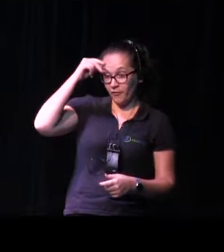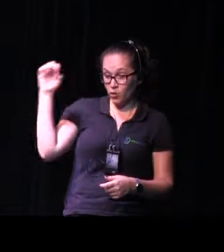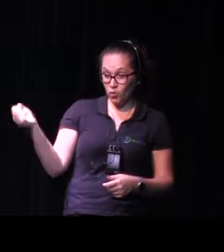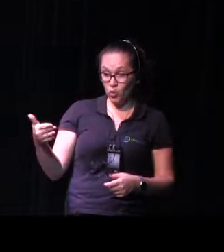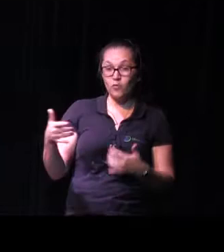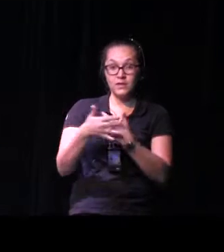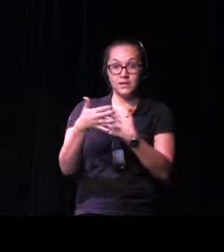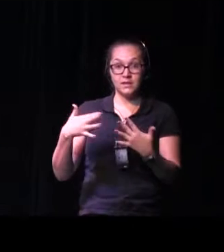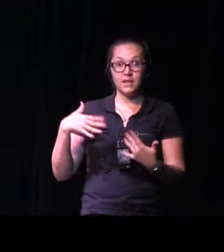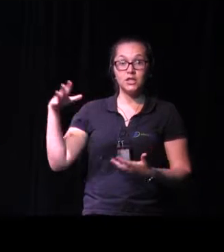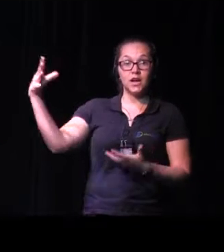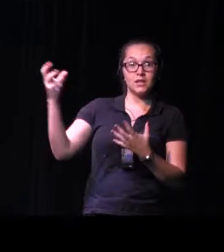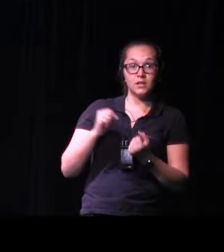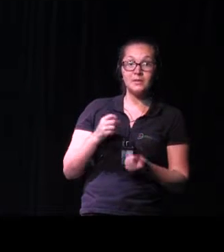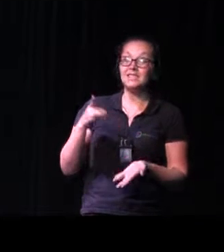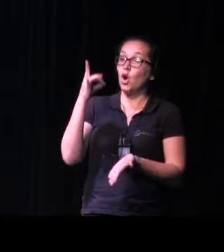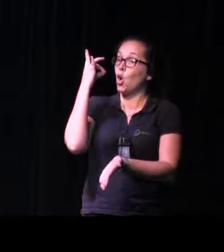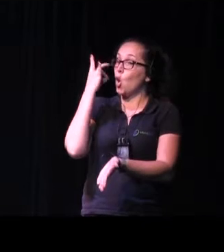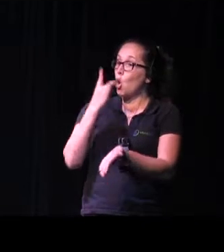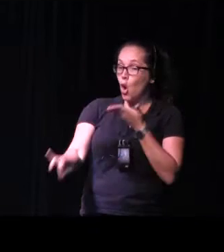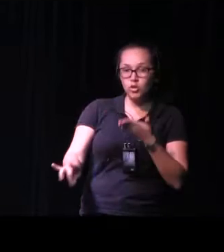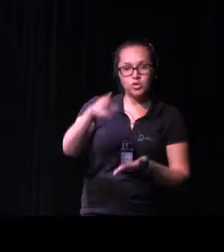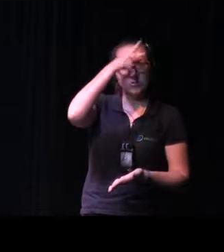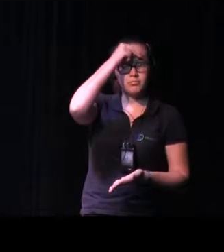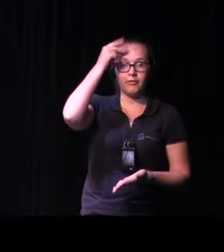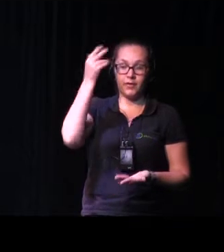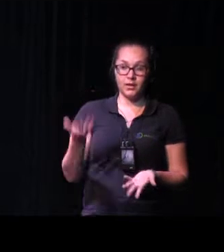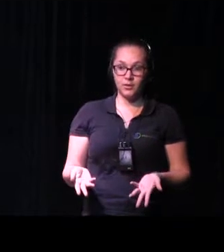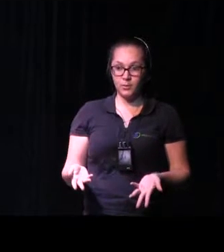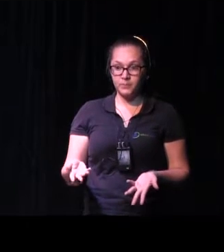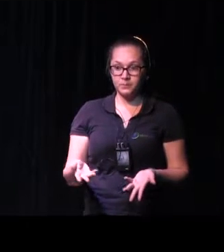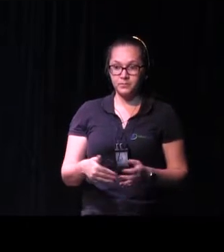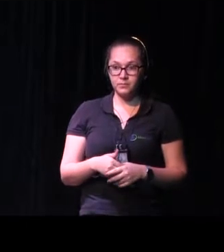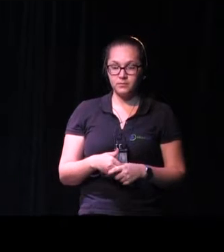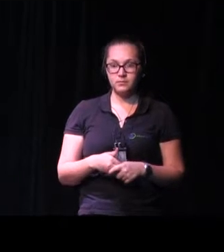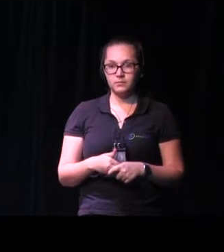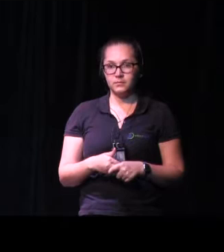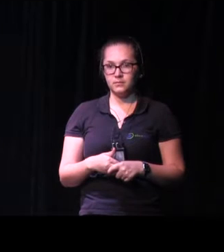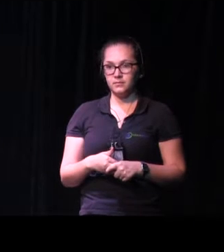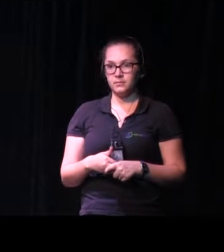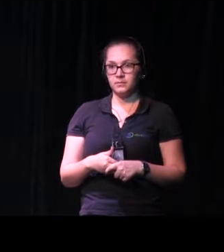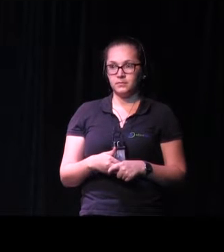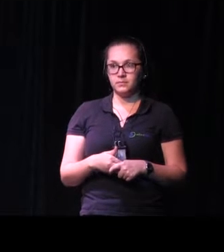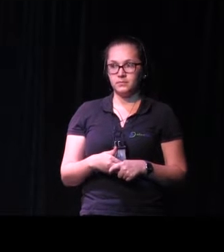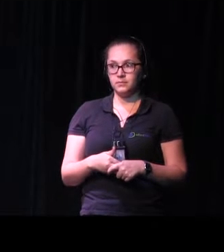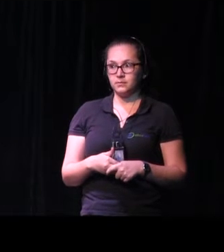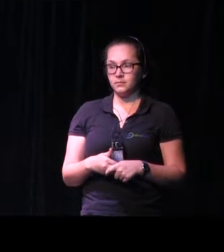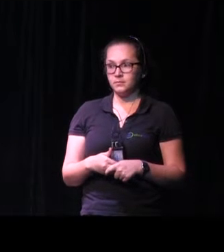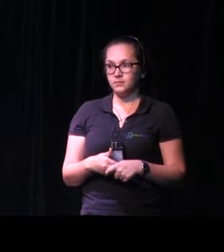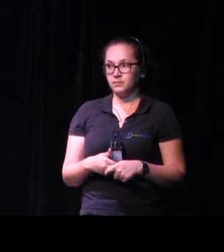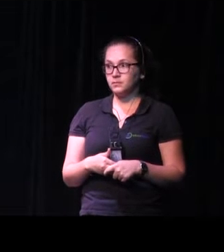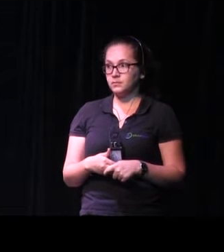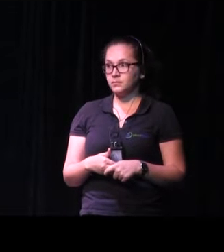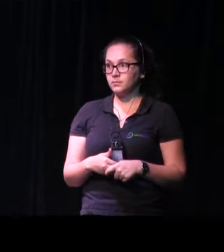com o prefeito novo da cidade, que assumiu e tinha ódio do prefeito anterior,